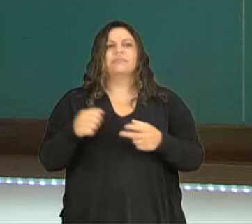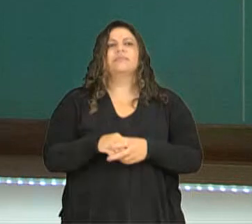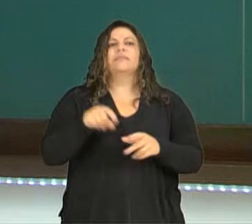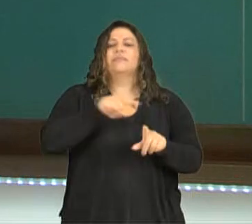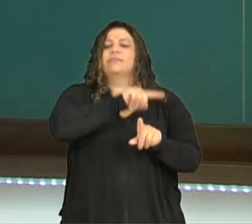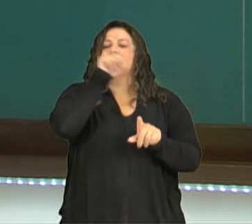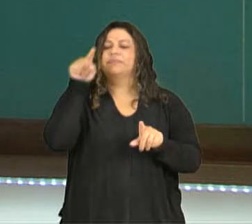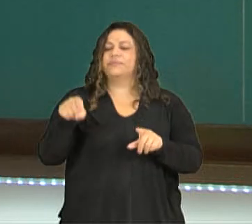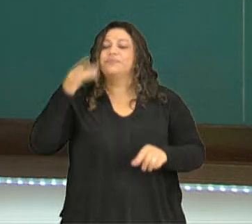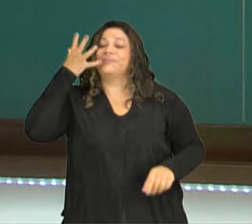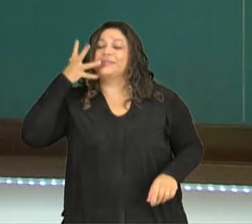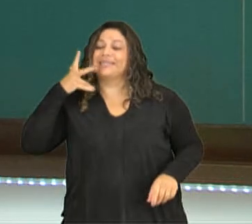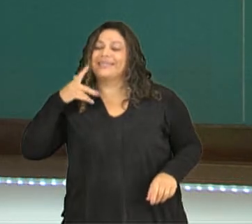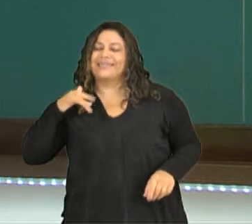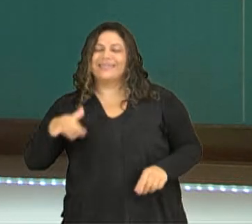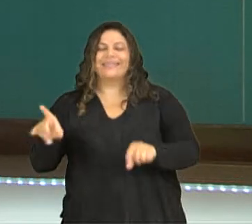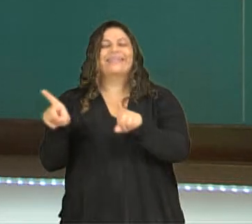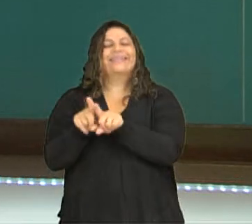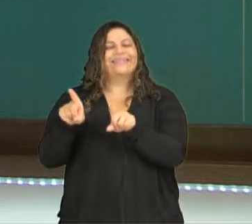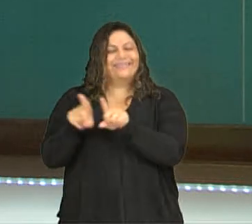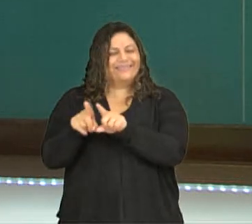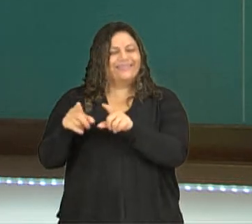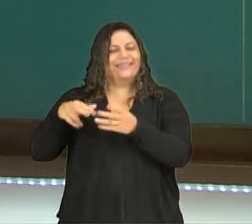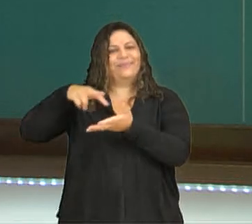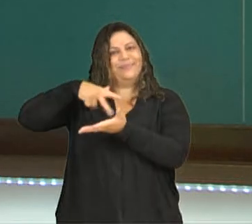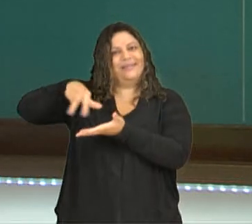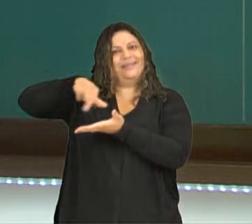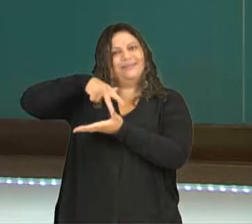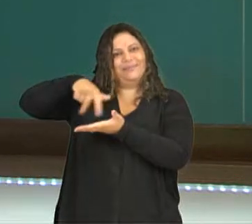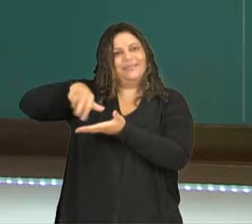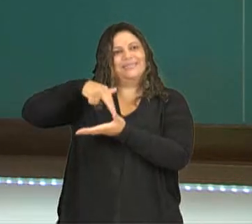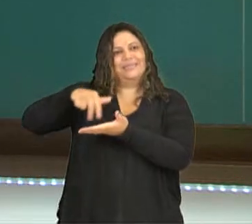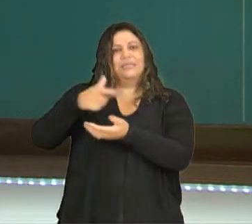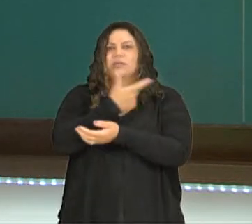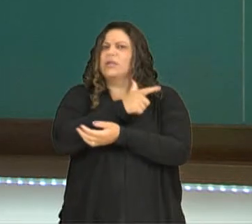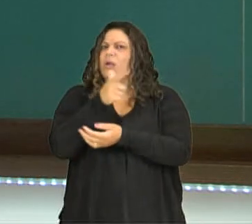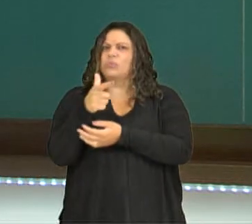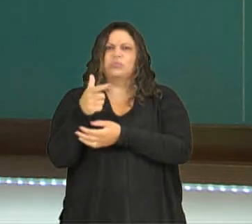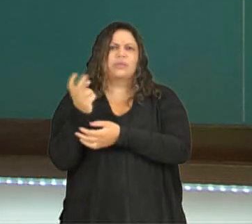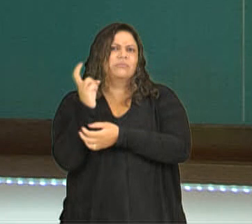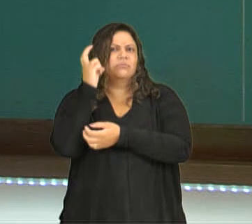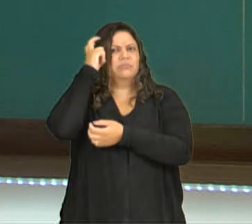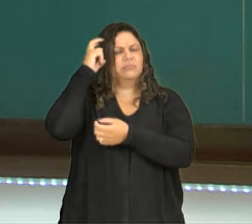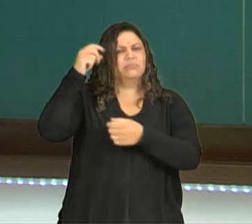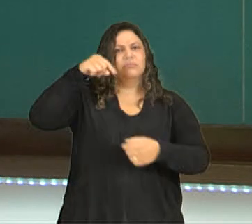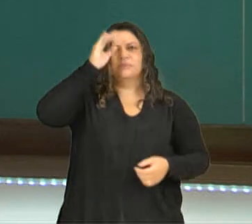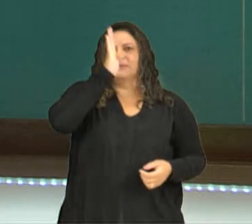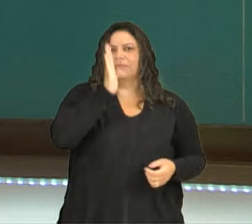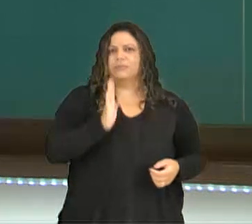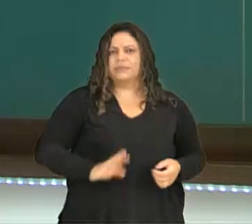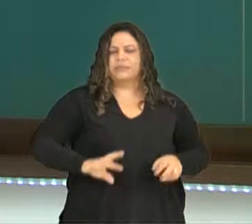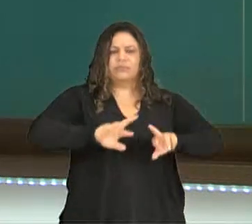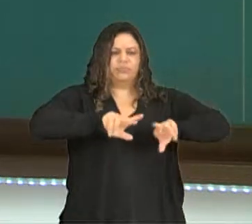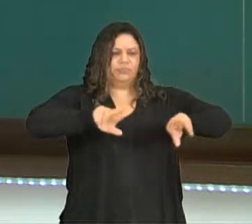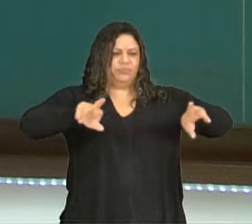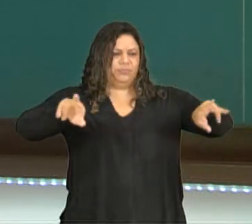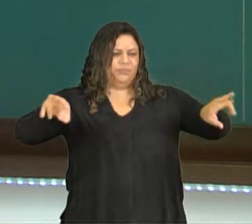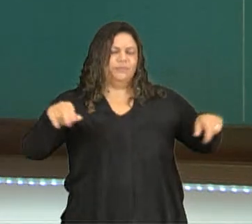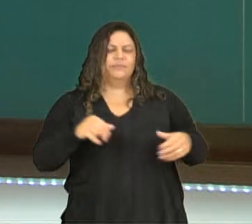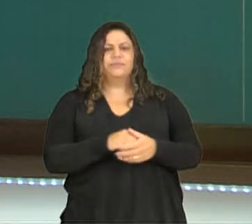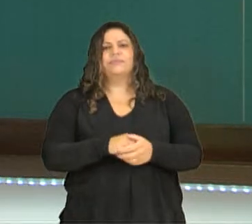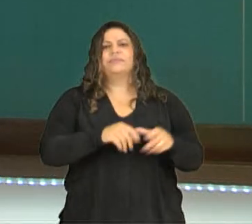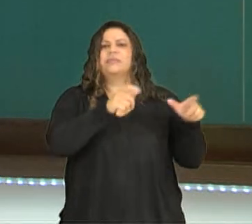apresentação infantil também da dança. Não temos a cultura aqui no Brasil de vários locais dançarem a